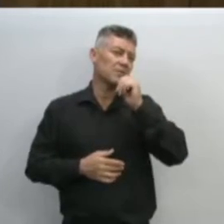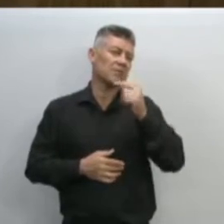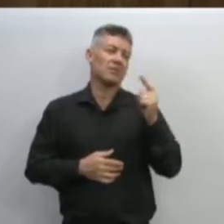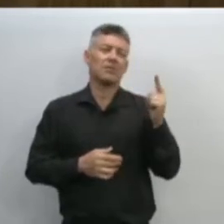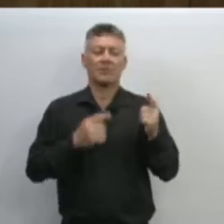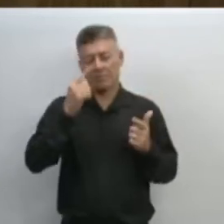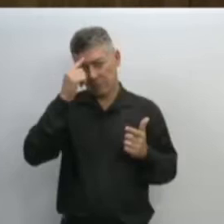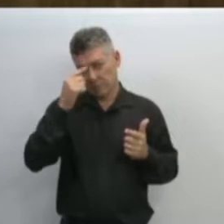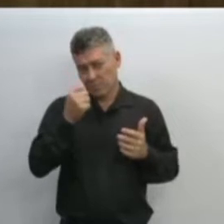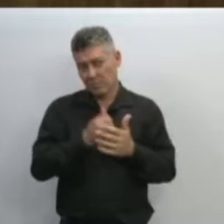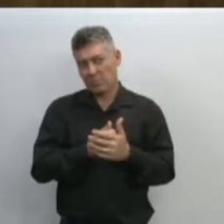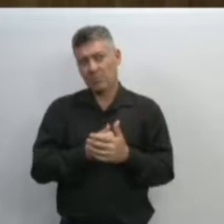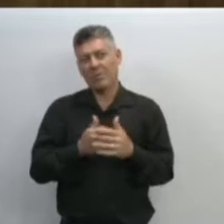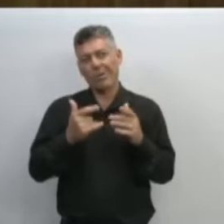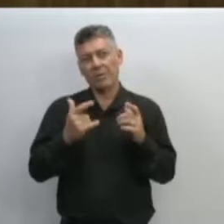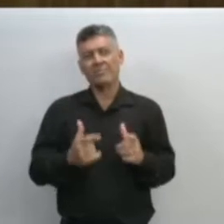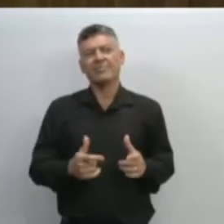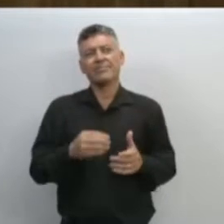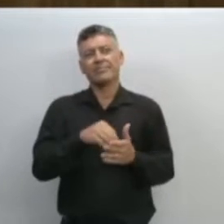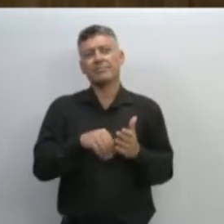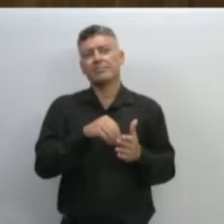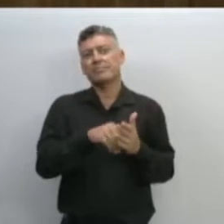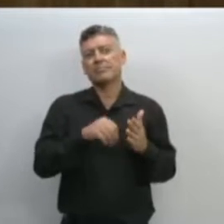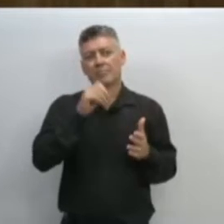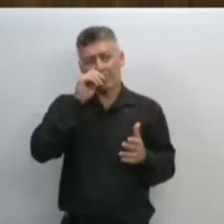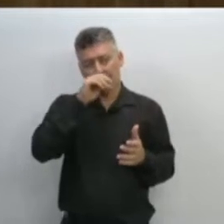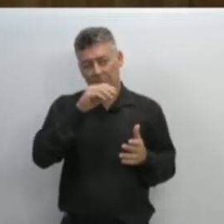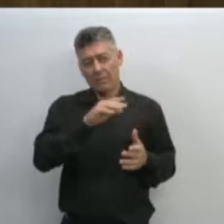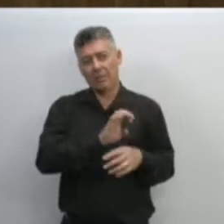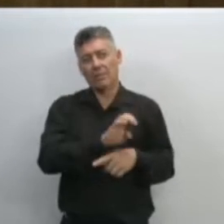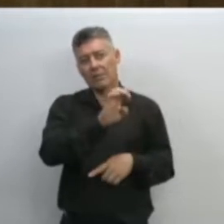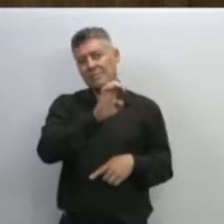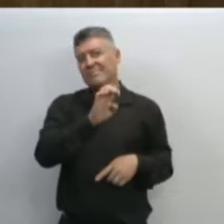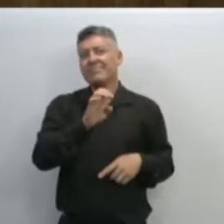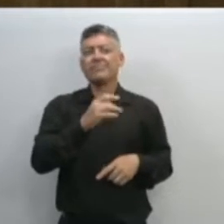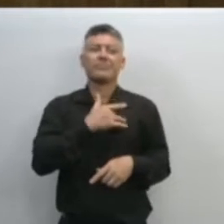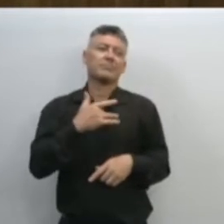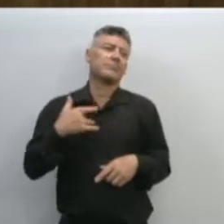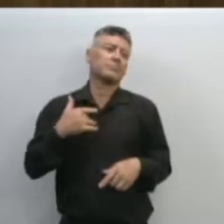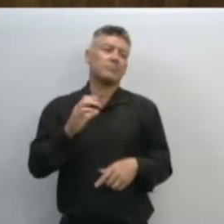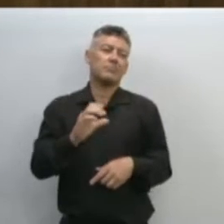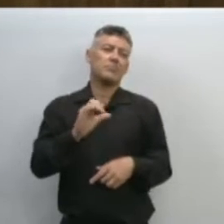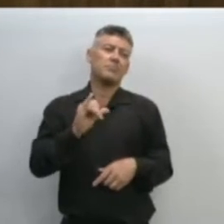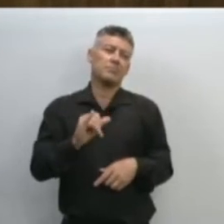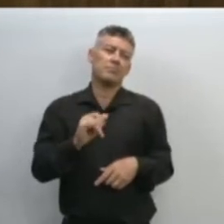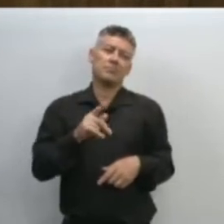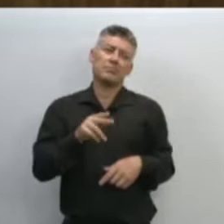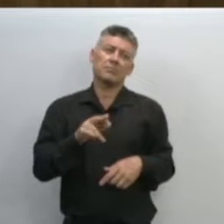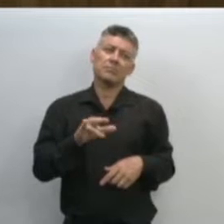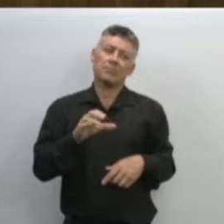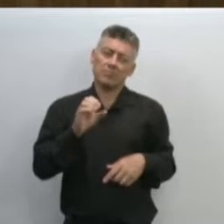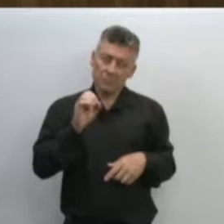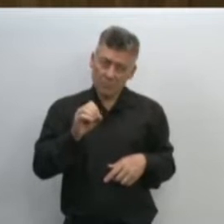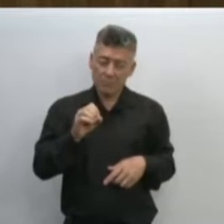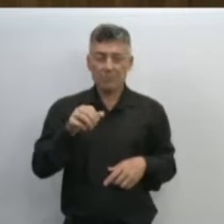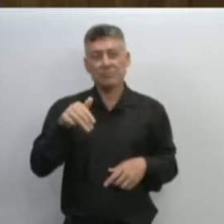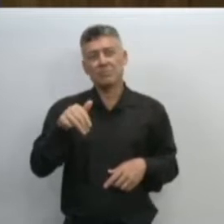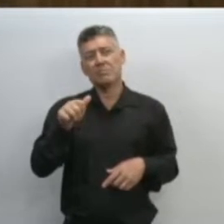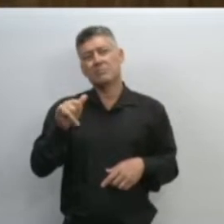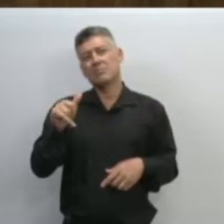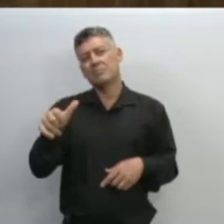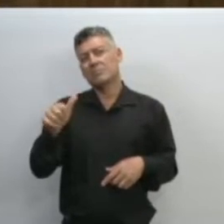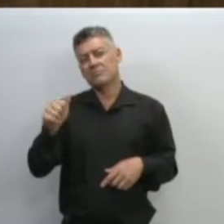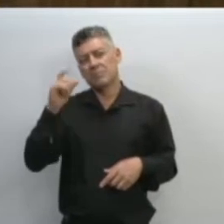decisões tomadas pelo secretário estadual de saúde, Cipriano Maia, que está dificultando